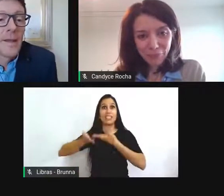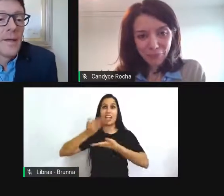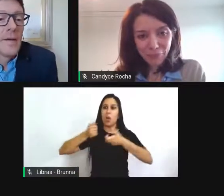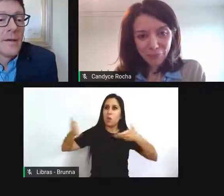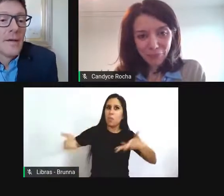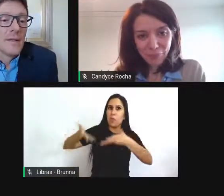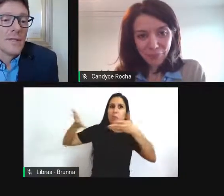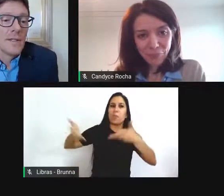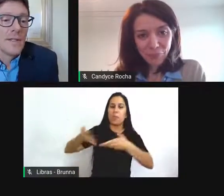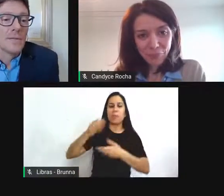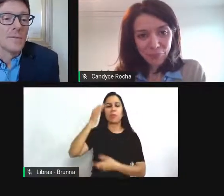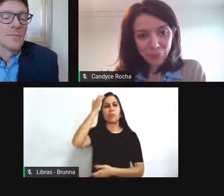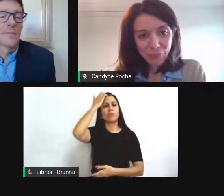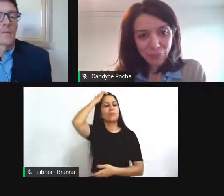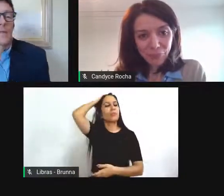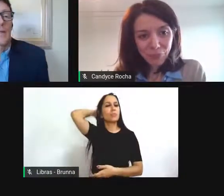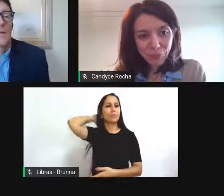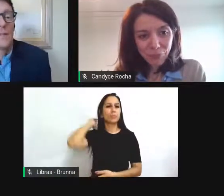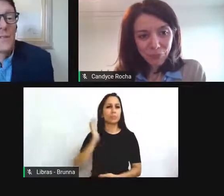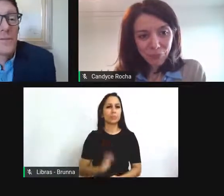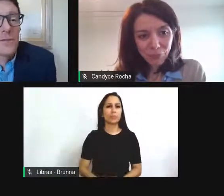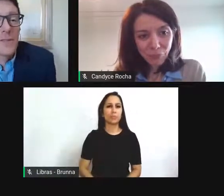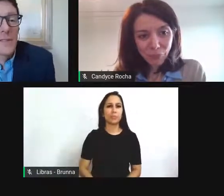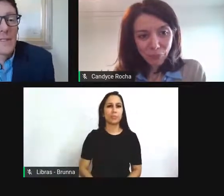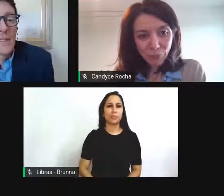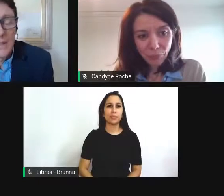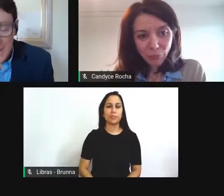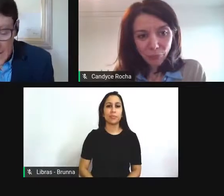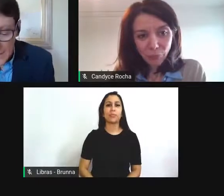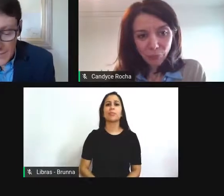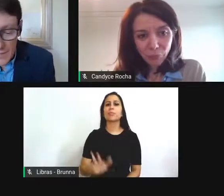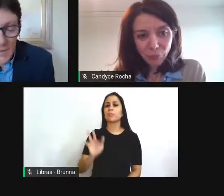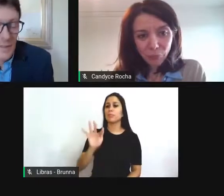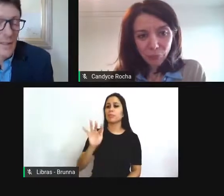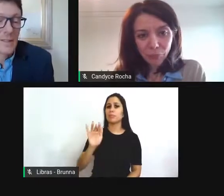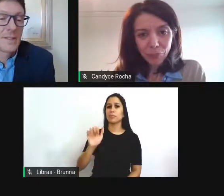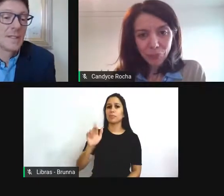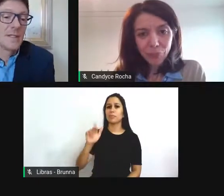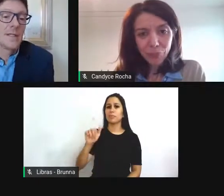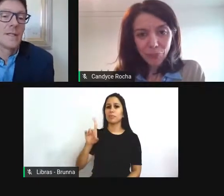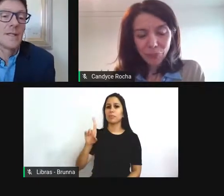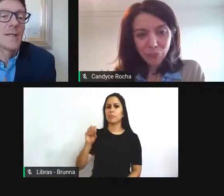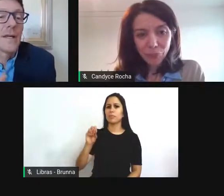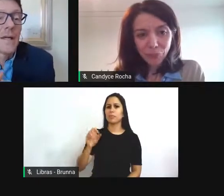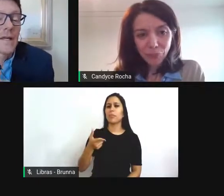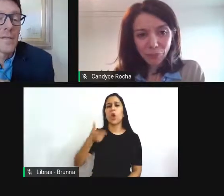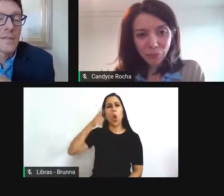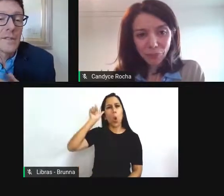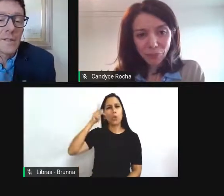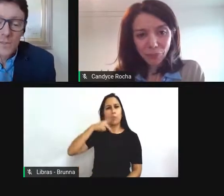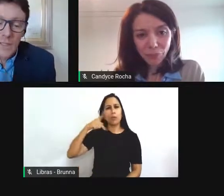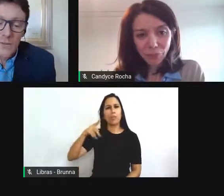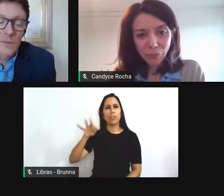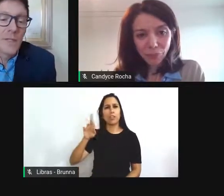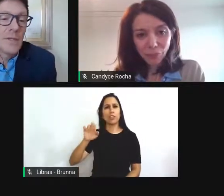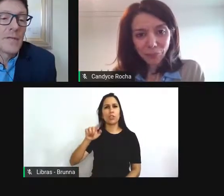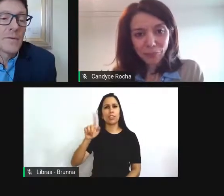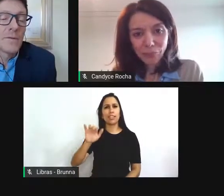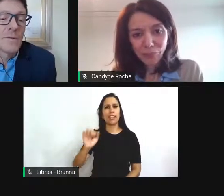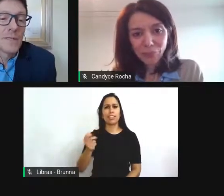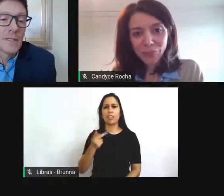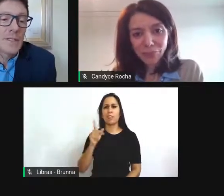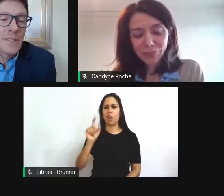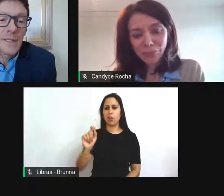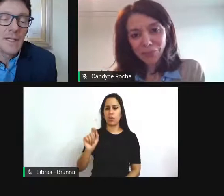né? Fernando, ontem a professora Terezinha disse que muitas vezes os alunos